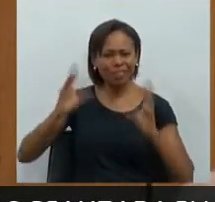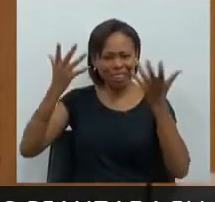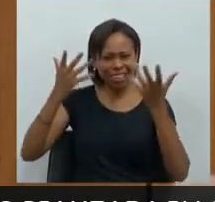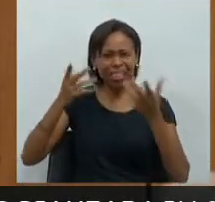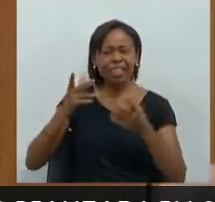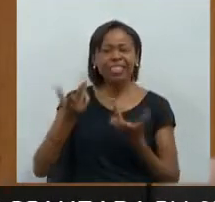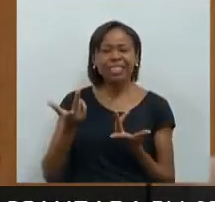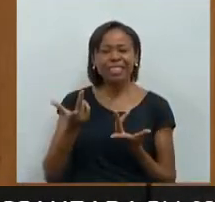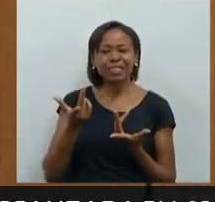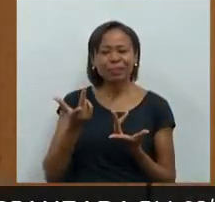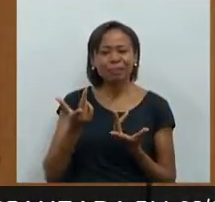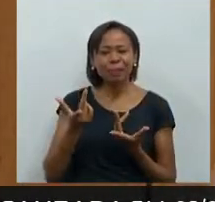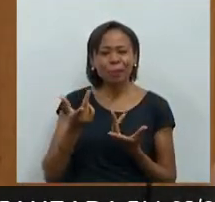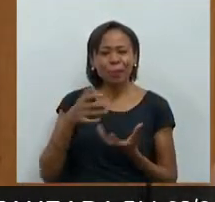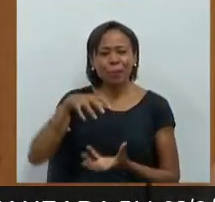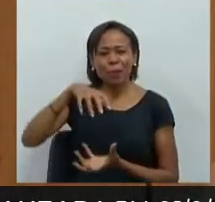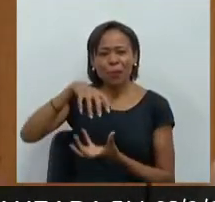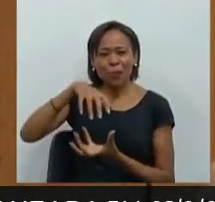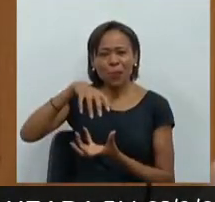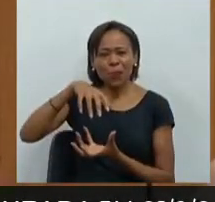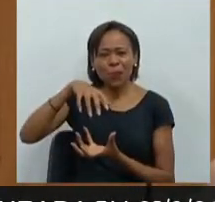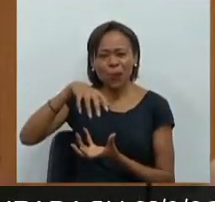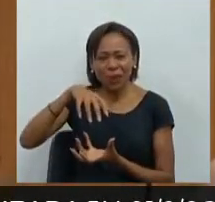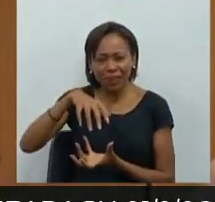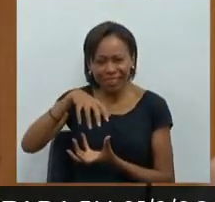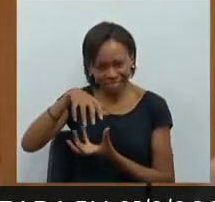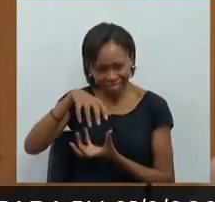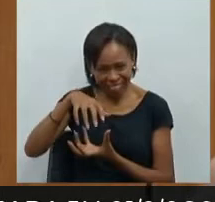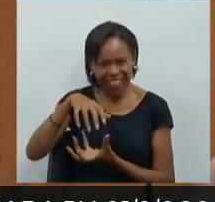eles encenaram